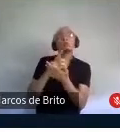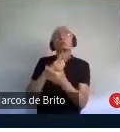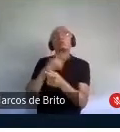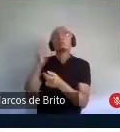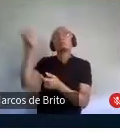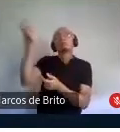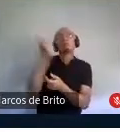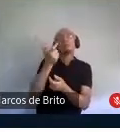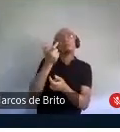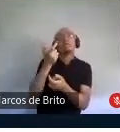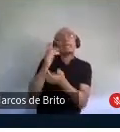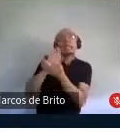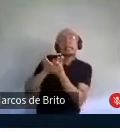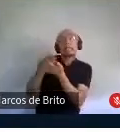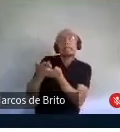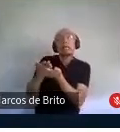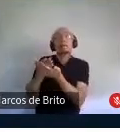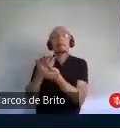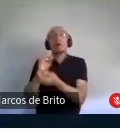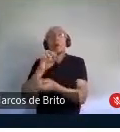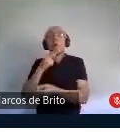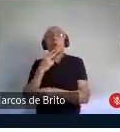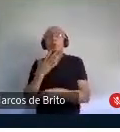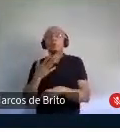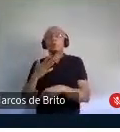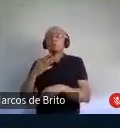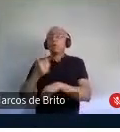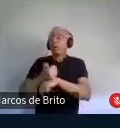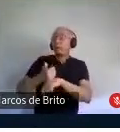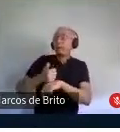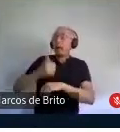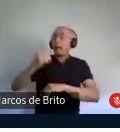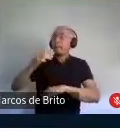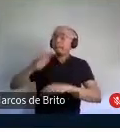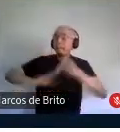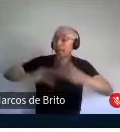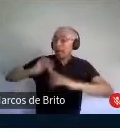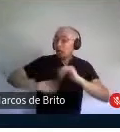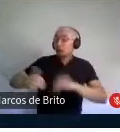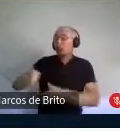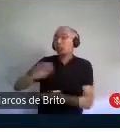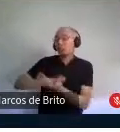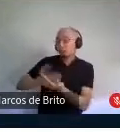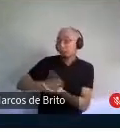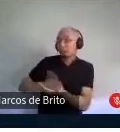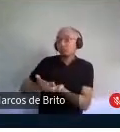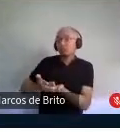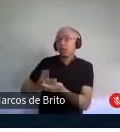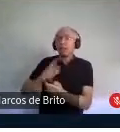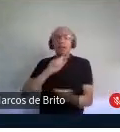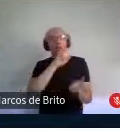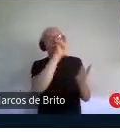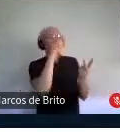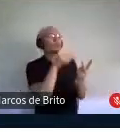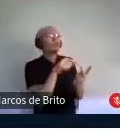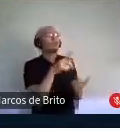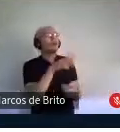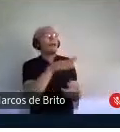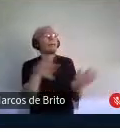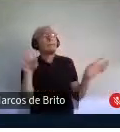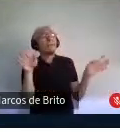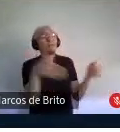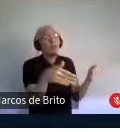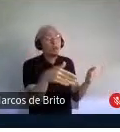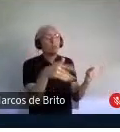o termo intérprete ou interpretação no seu título, no seu objetivo ele é voltado para profissionais tradutores